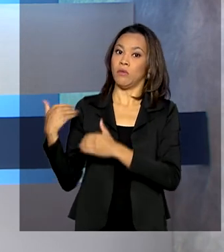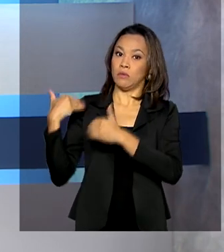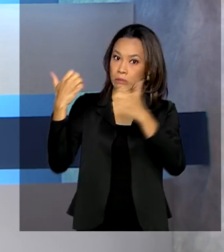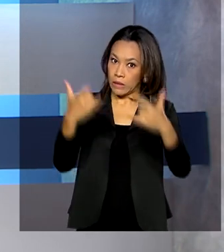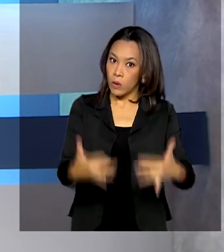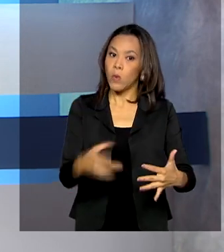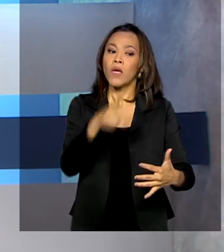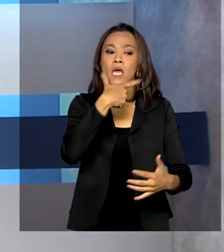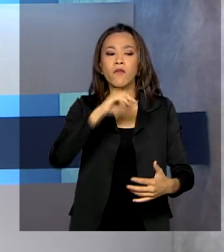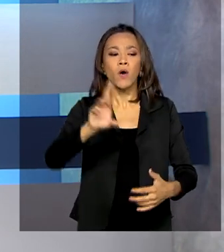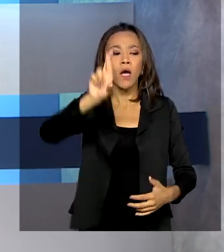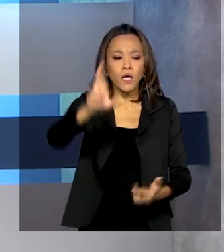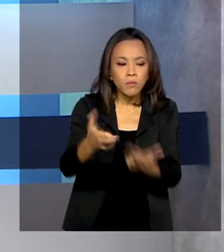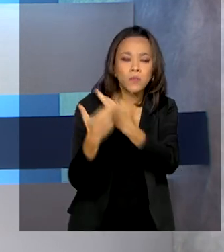com rigor pelos órgãos competentes. apuradas rigoros adicionais. E